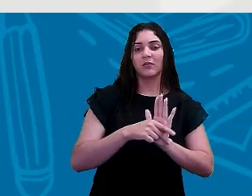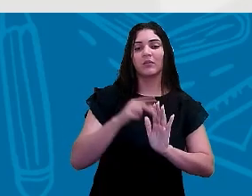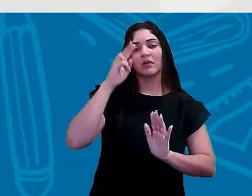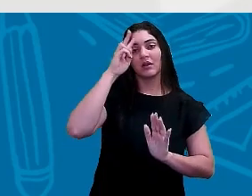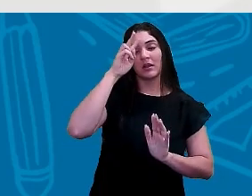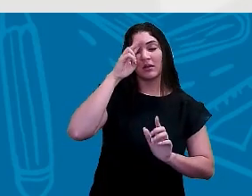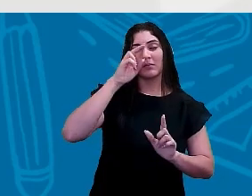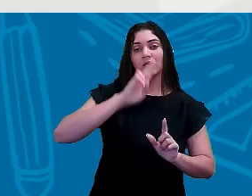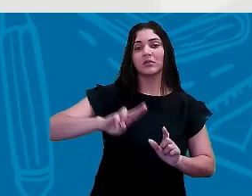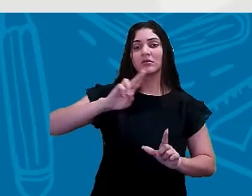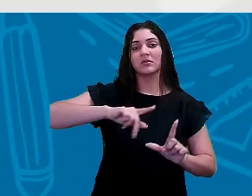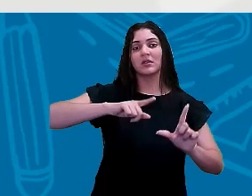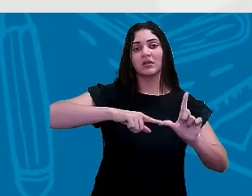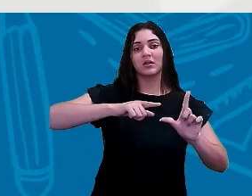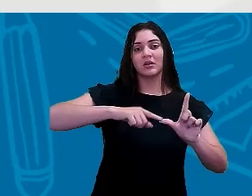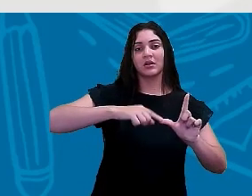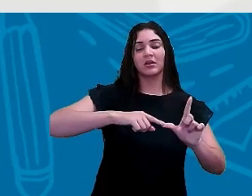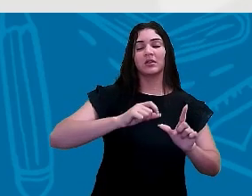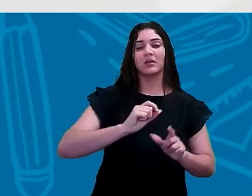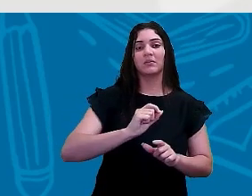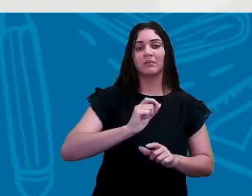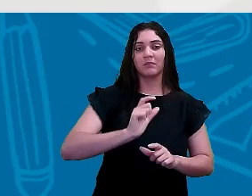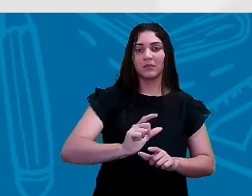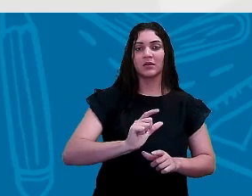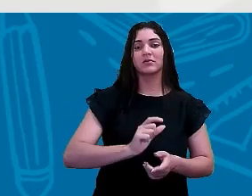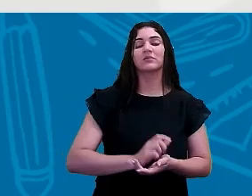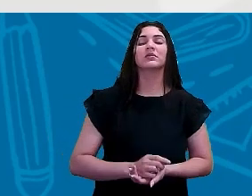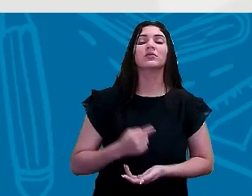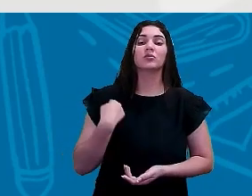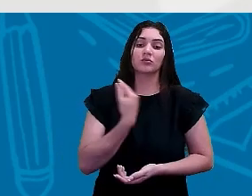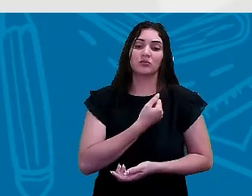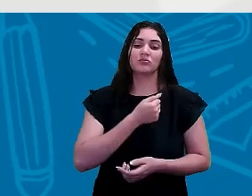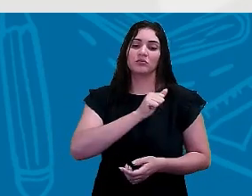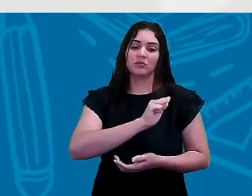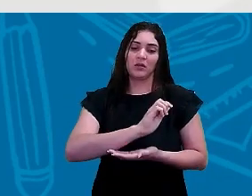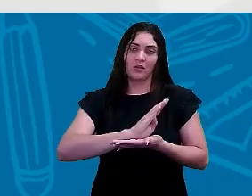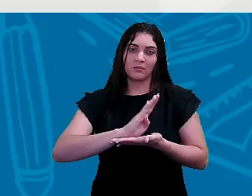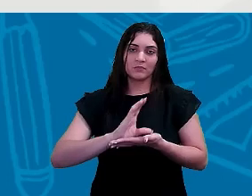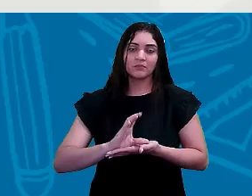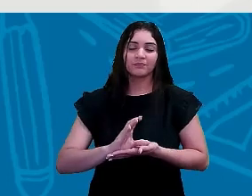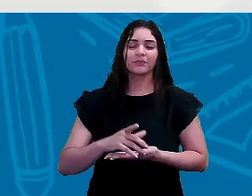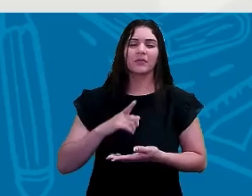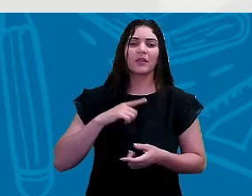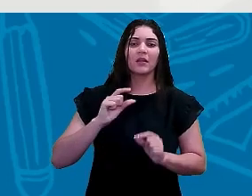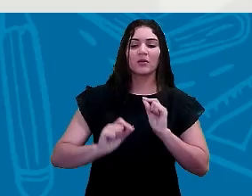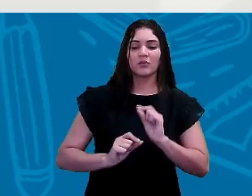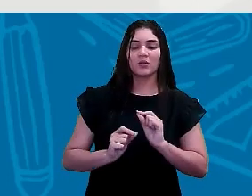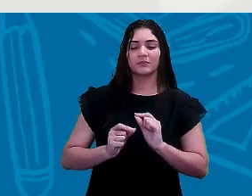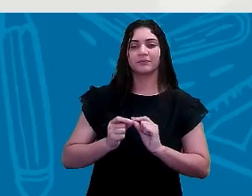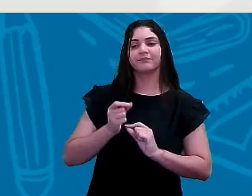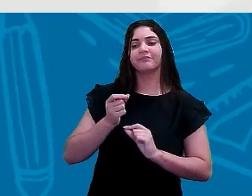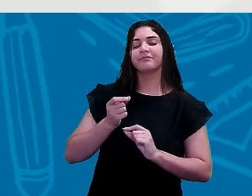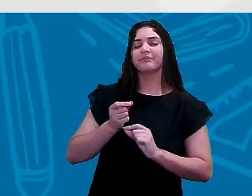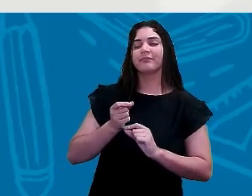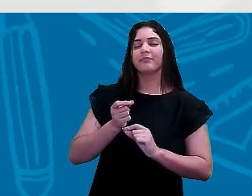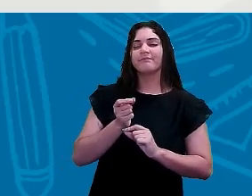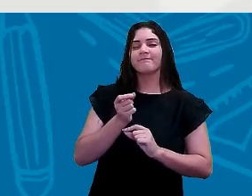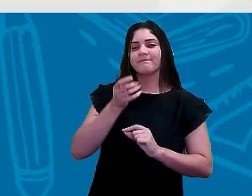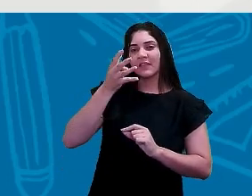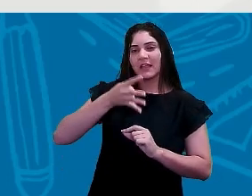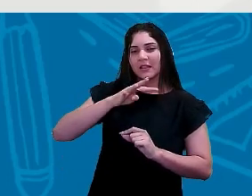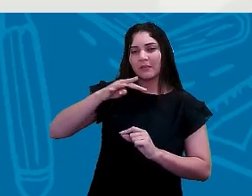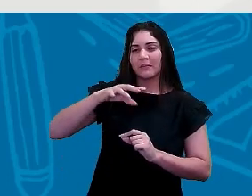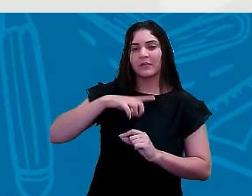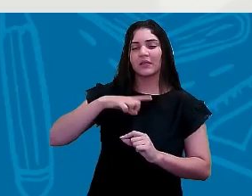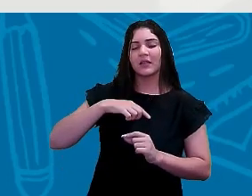usar a letrinha maiúscula do nosso alfabeto. Então, temos aqui, ó, nessa tabela, temos aí alguns